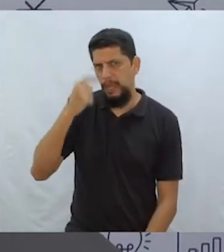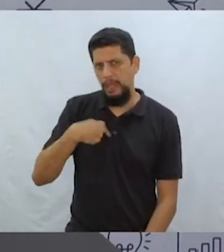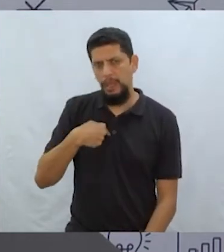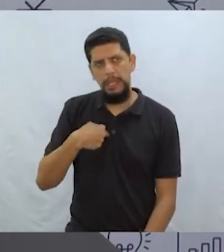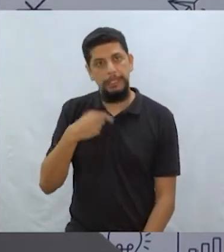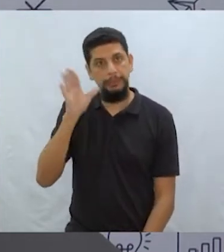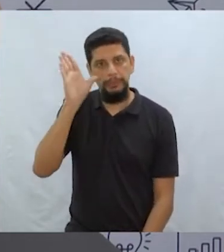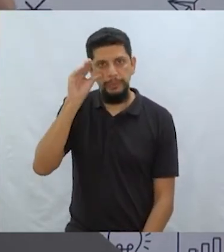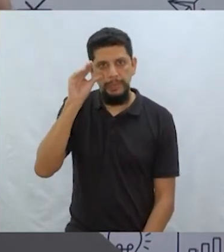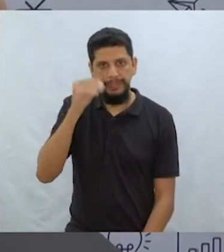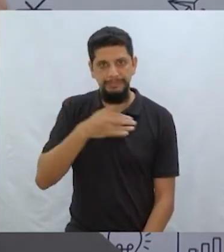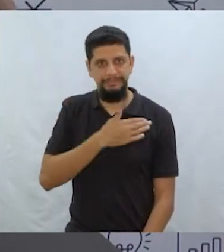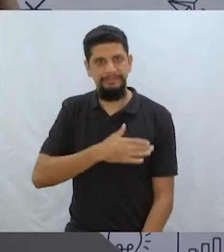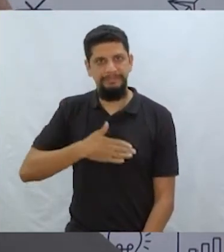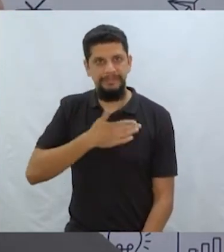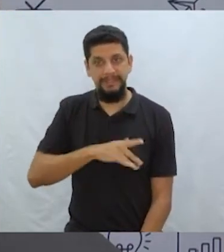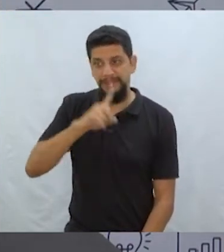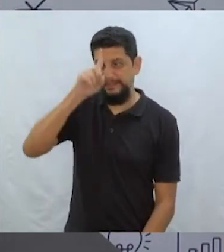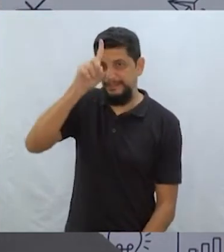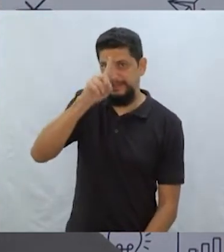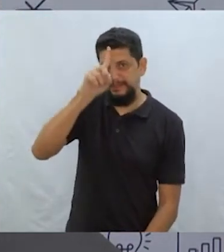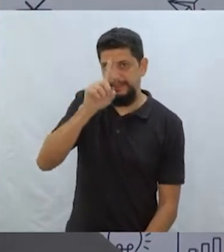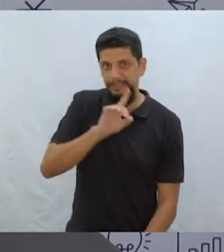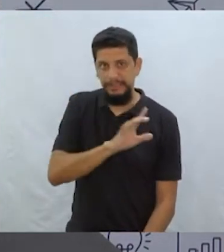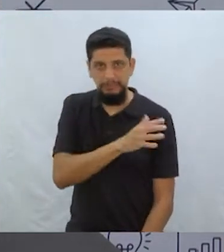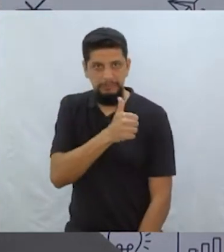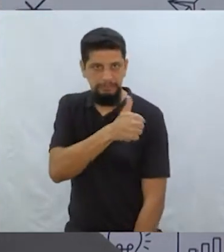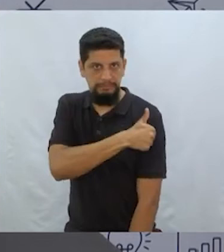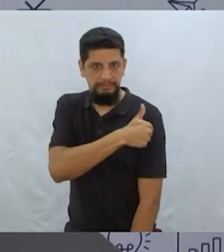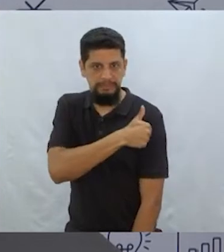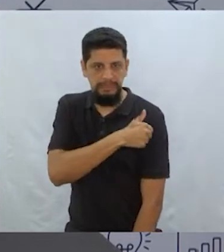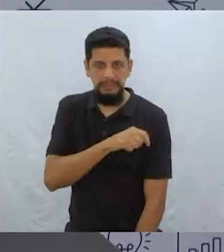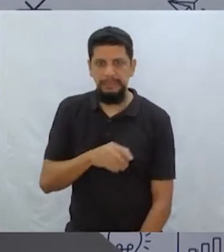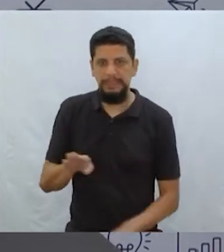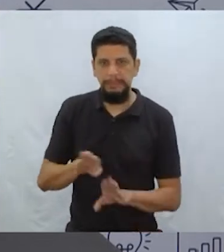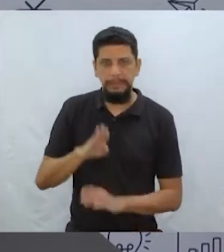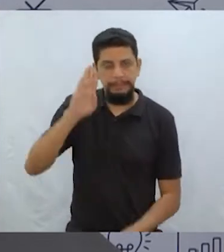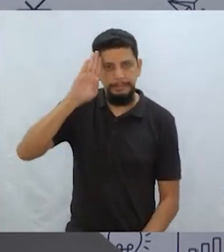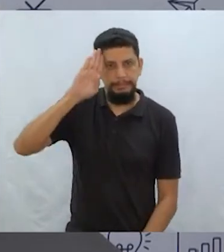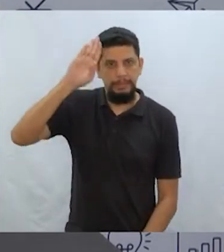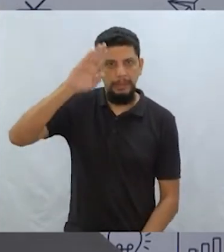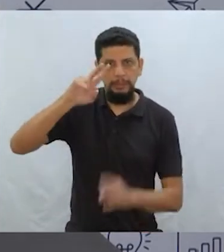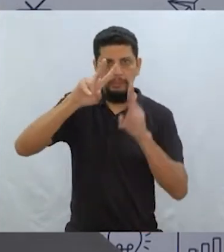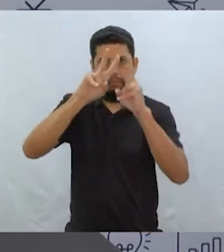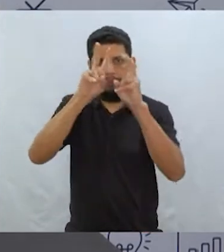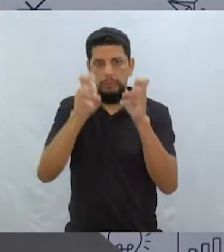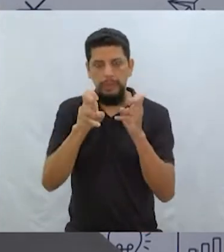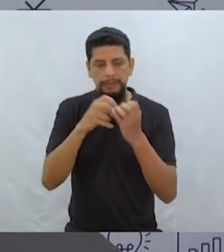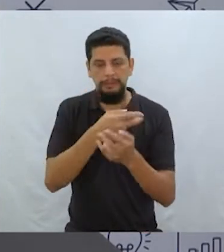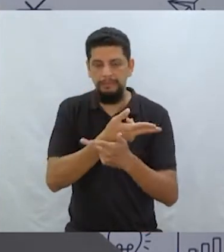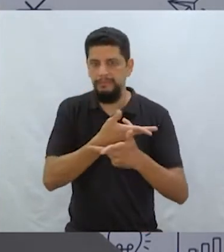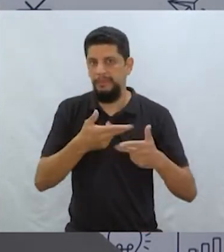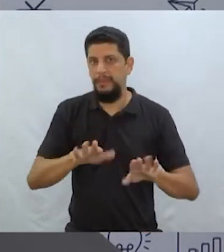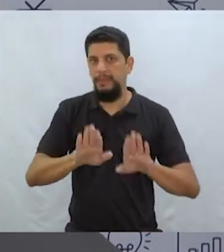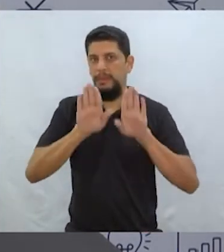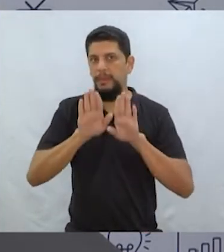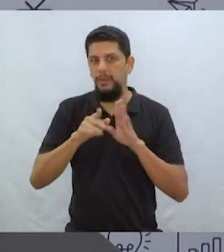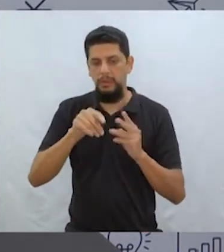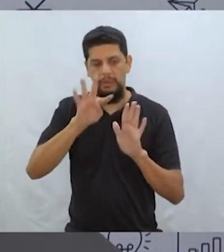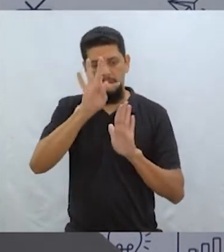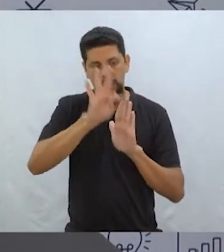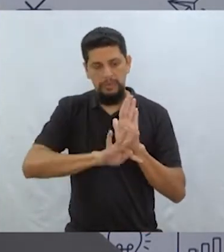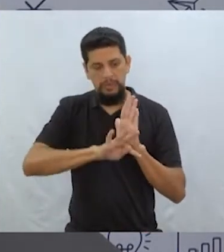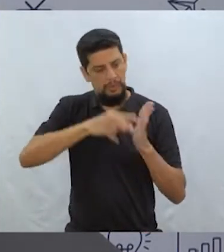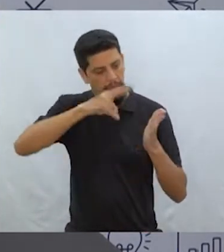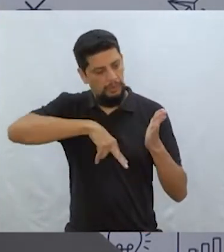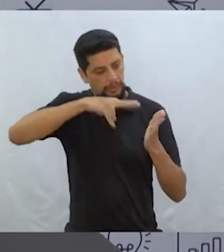você que eu fico super curioso Porque eu gosto da criatividade que vocês possuem principalmente para dar título paraas coisas mas o